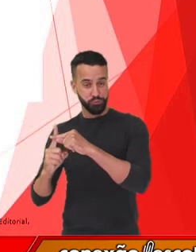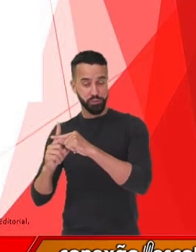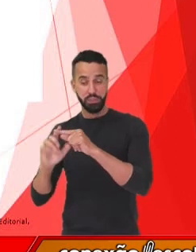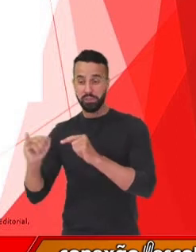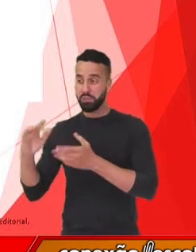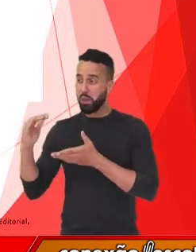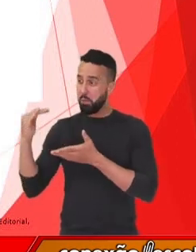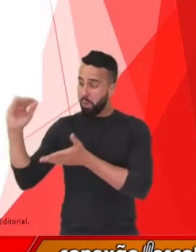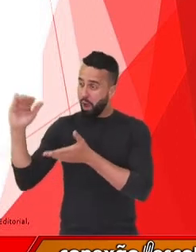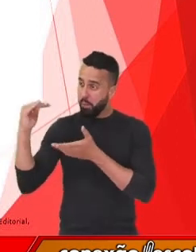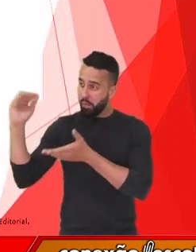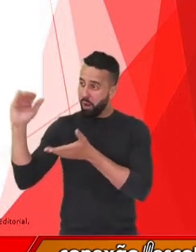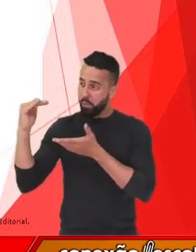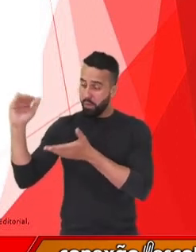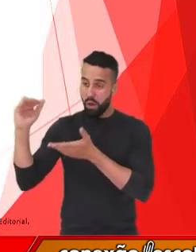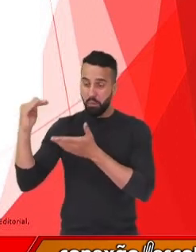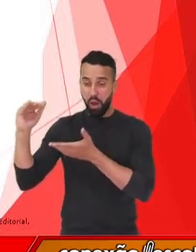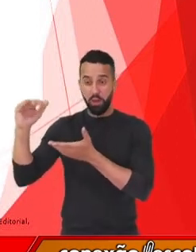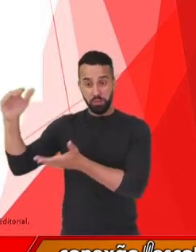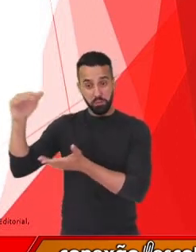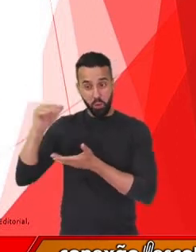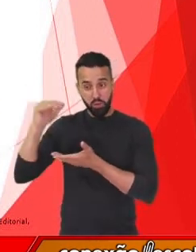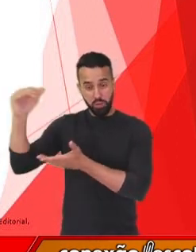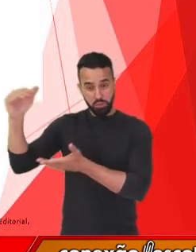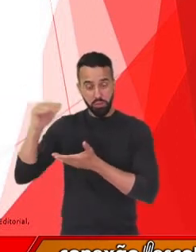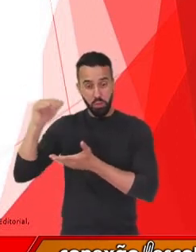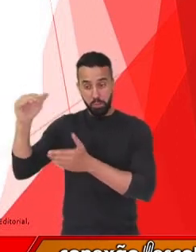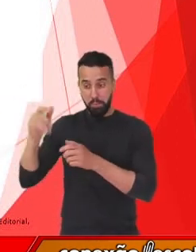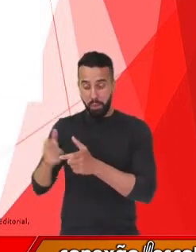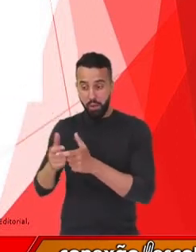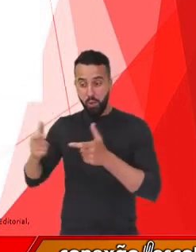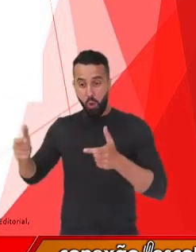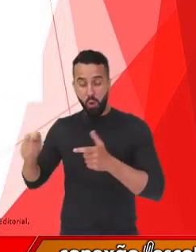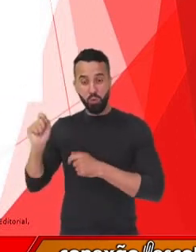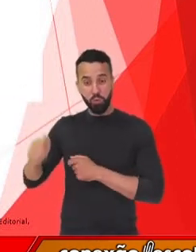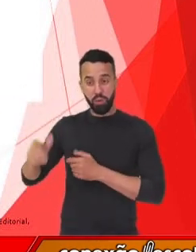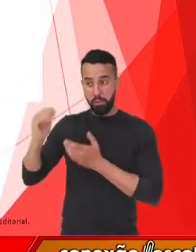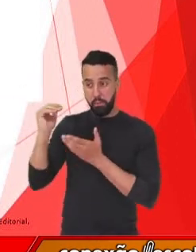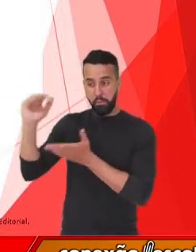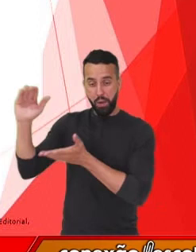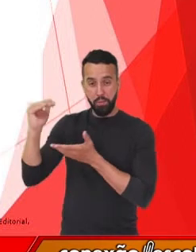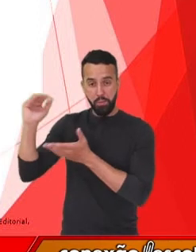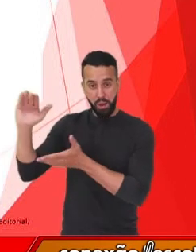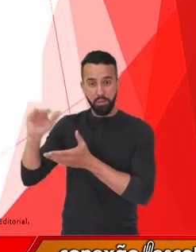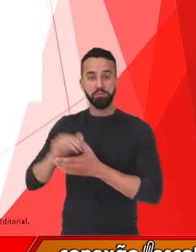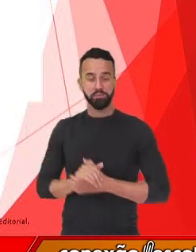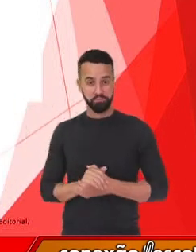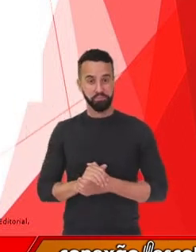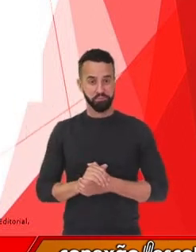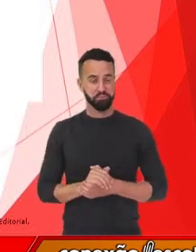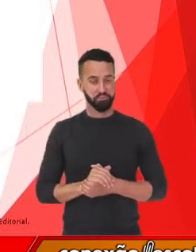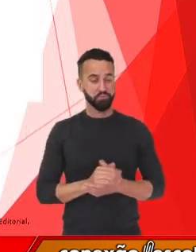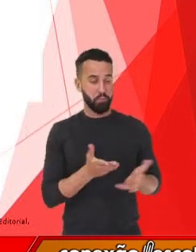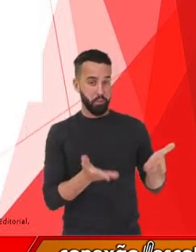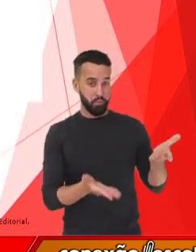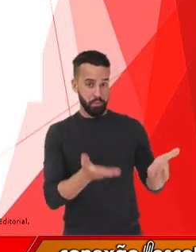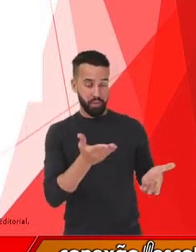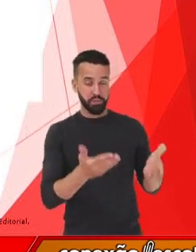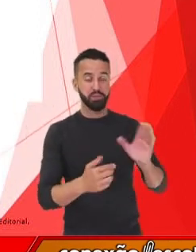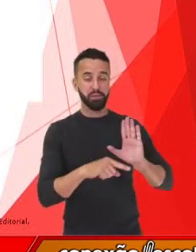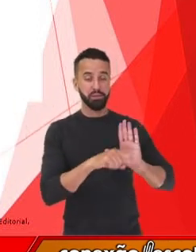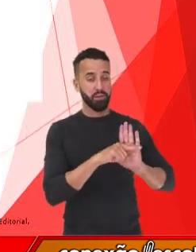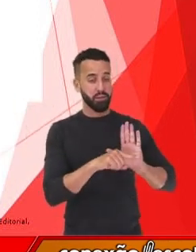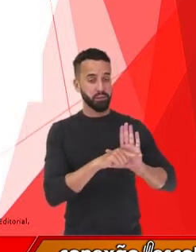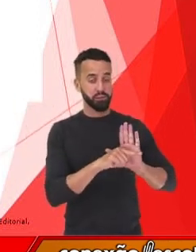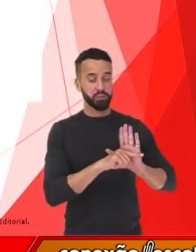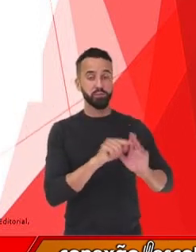ele é muito maior do que o volume de importações. E a balança comercial negativa, ela é